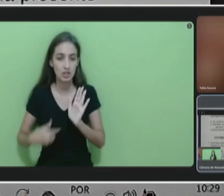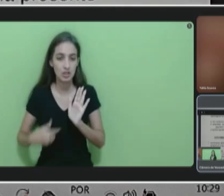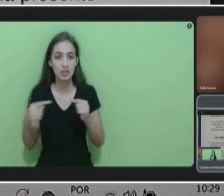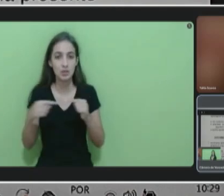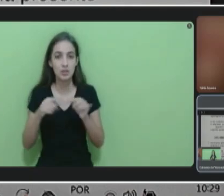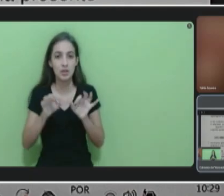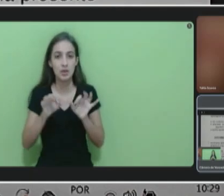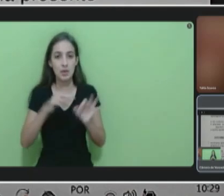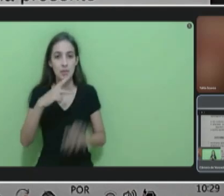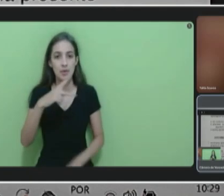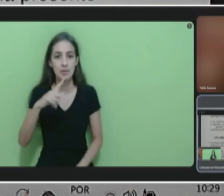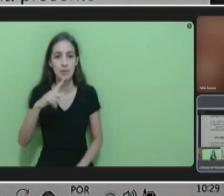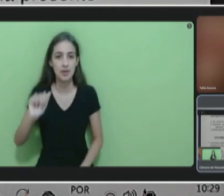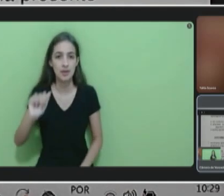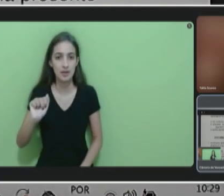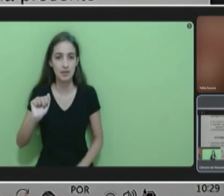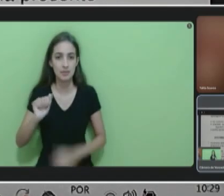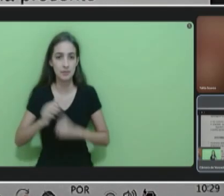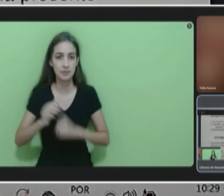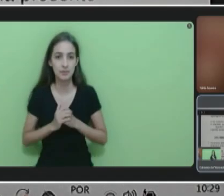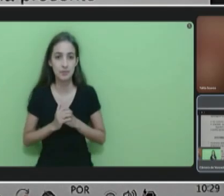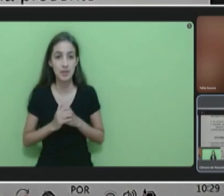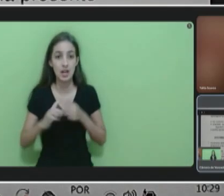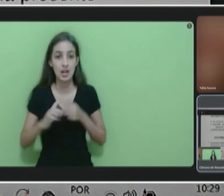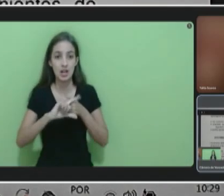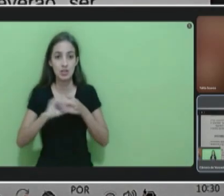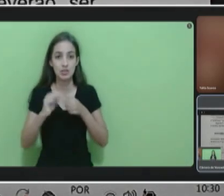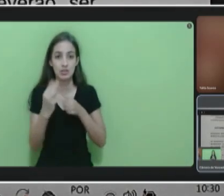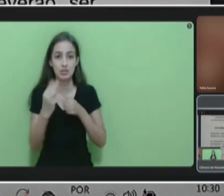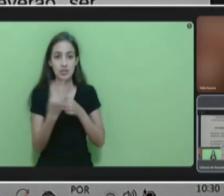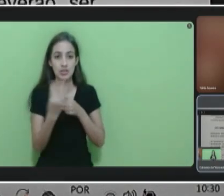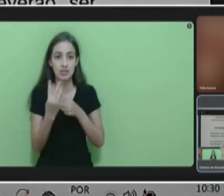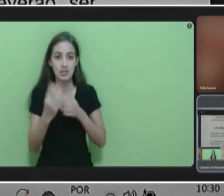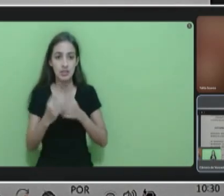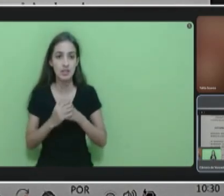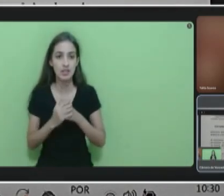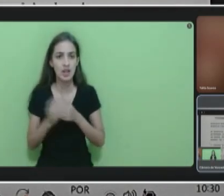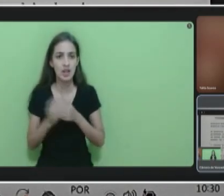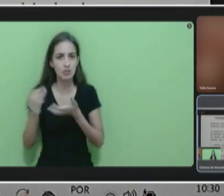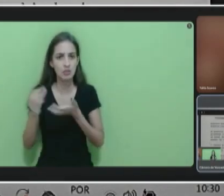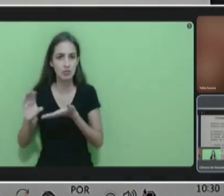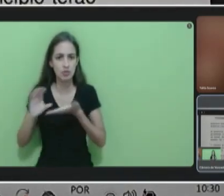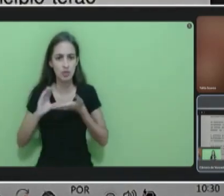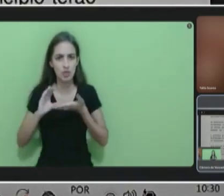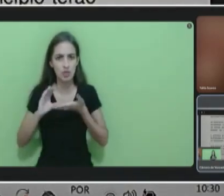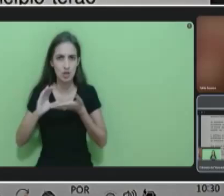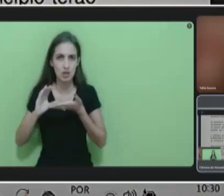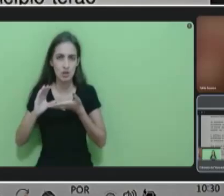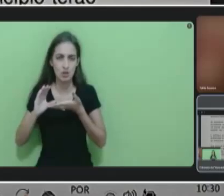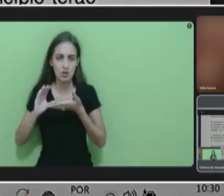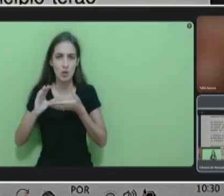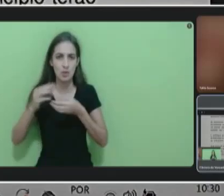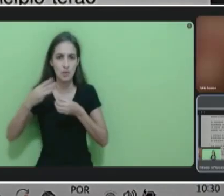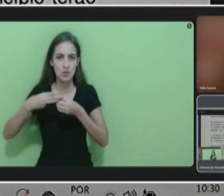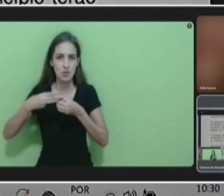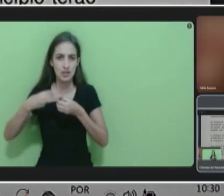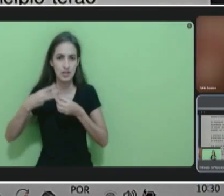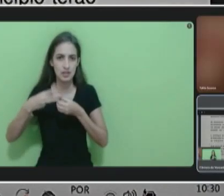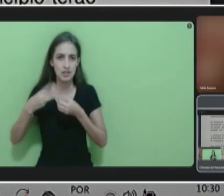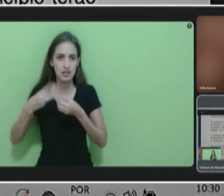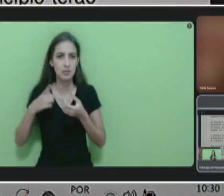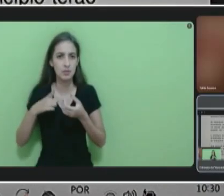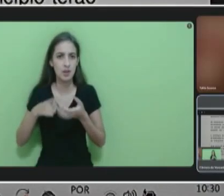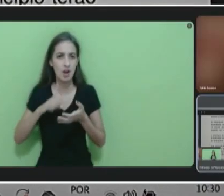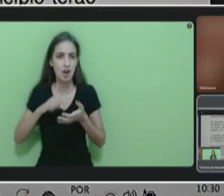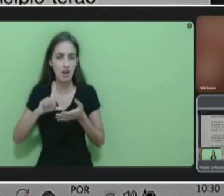plurianual e na presente lei. Artigo 33. Os recursos recebidos pelo município, provenientes de convênio, ajustes,